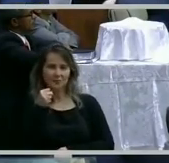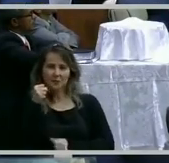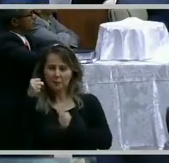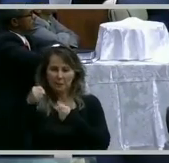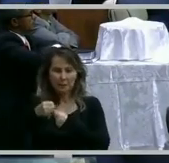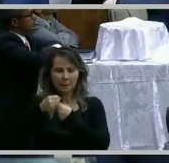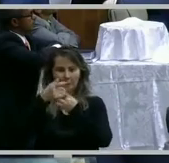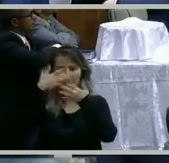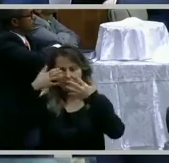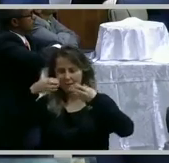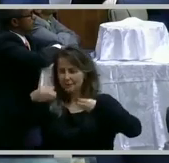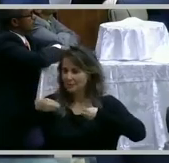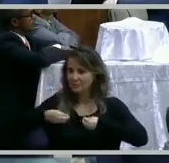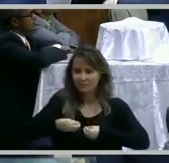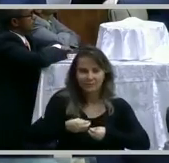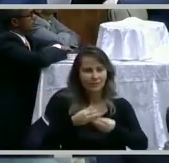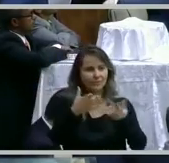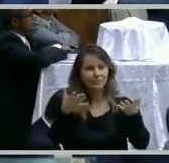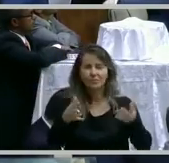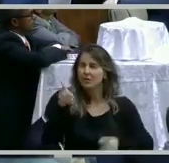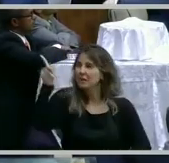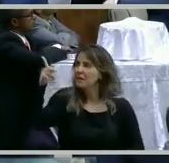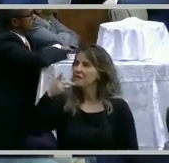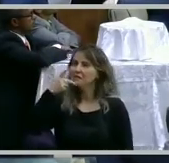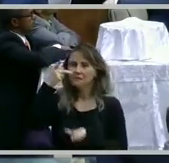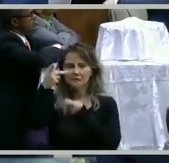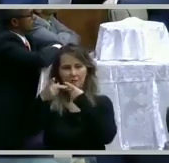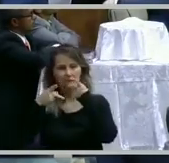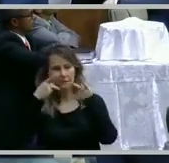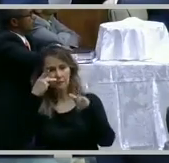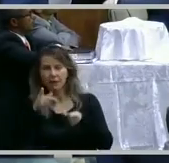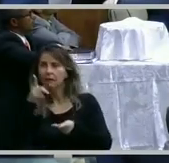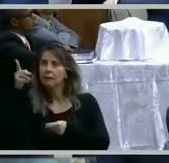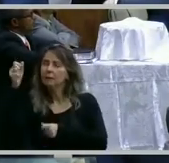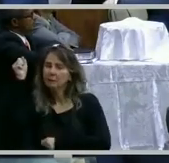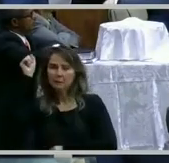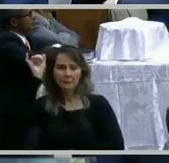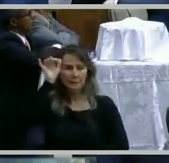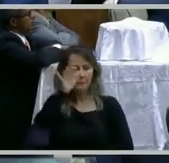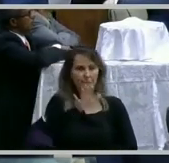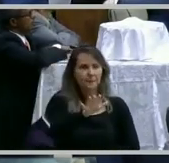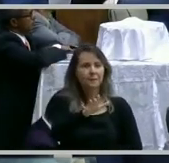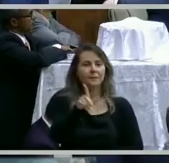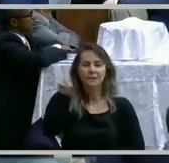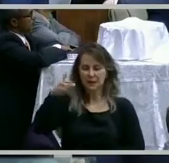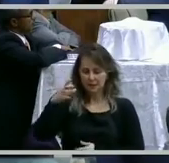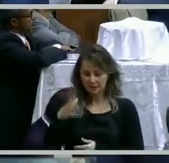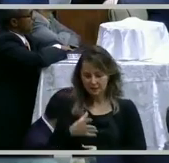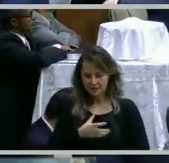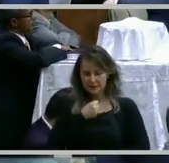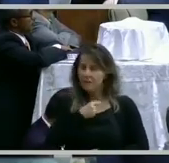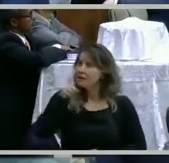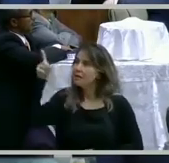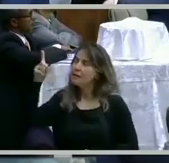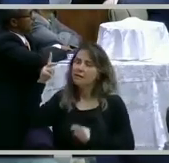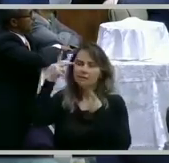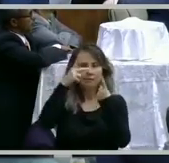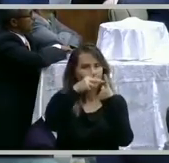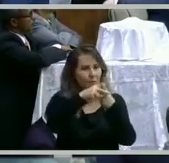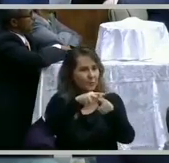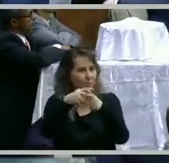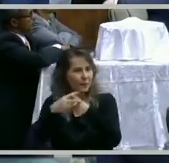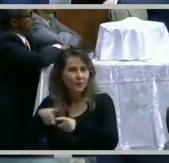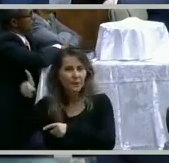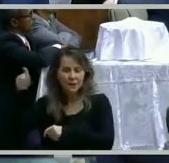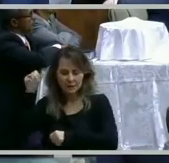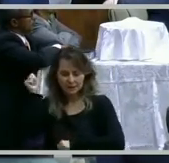dá vida, é Ele que fala, é Ele que revela, é Ele quem salva, é Ele que transforma, é Ele quem